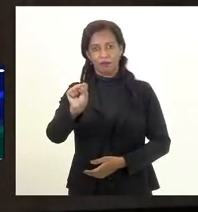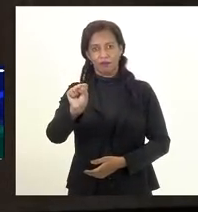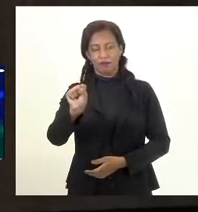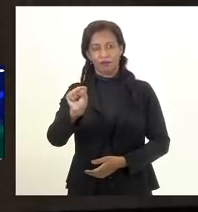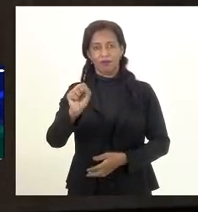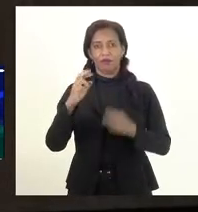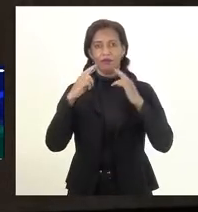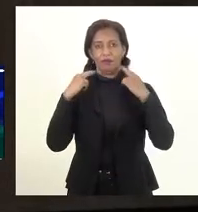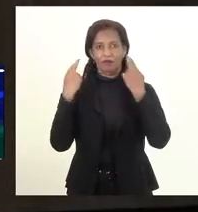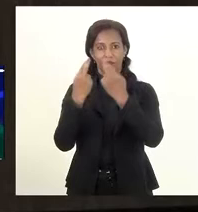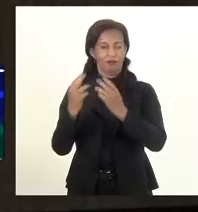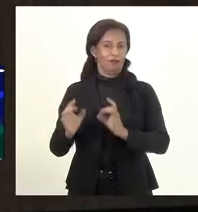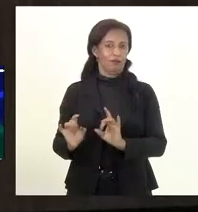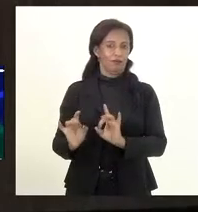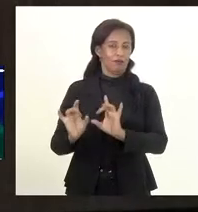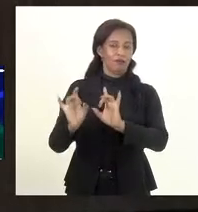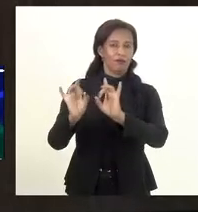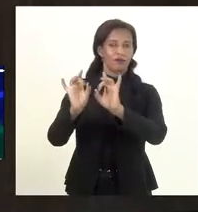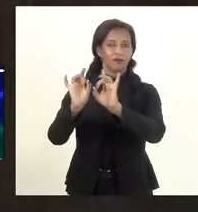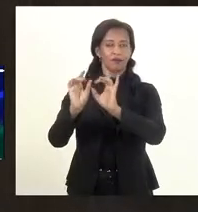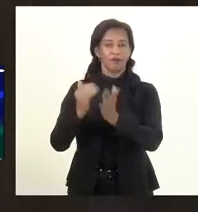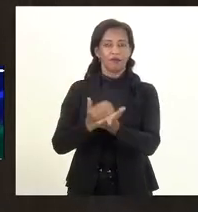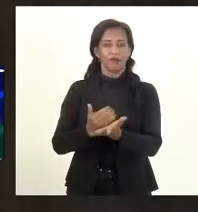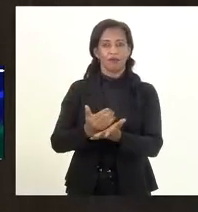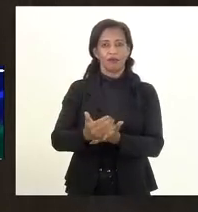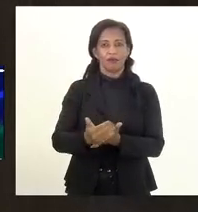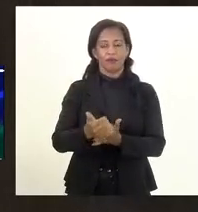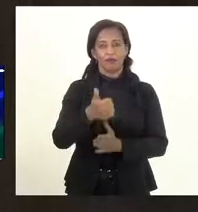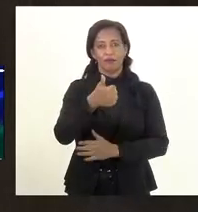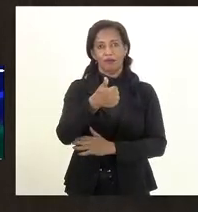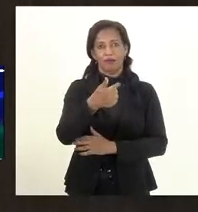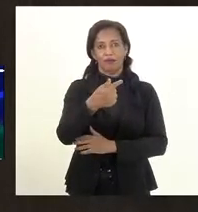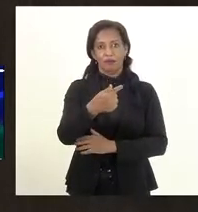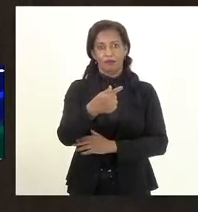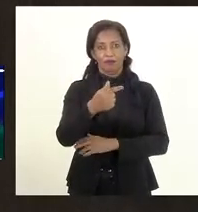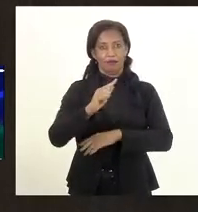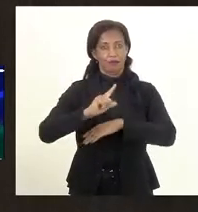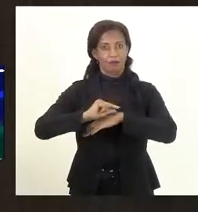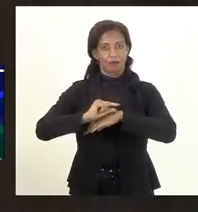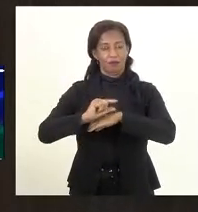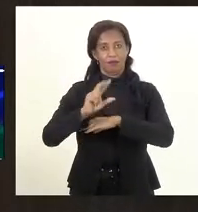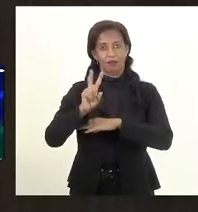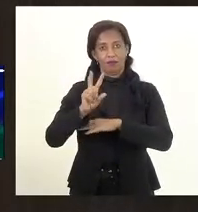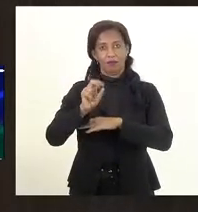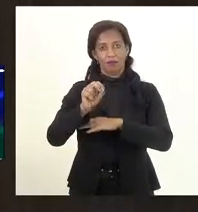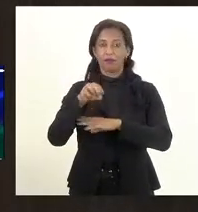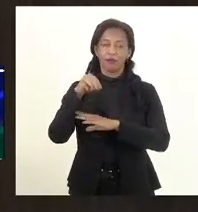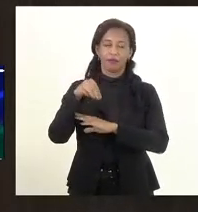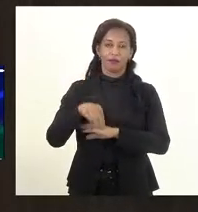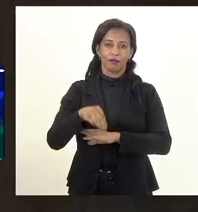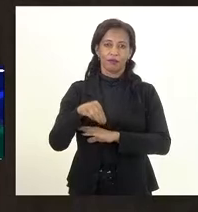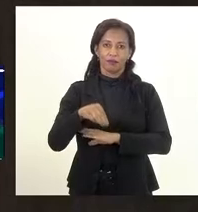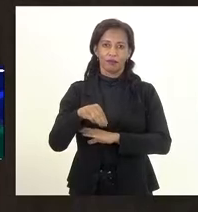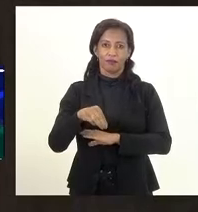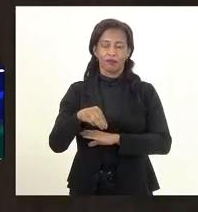sessão extraordinária que iniciada as 17:50